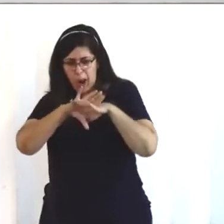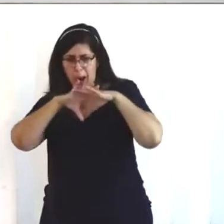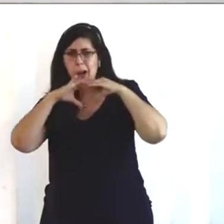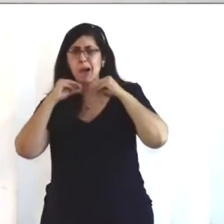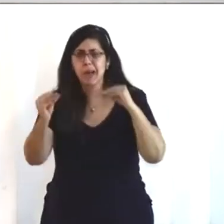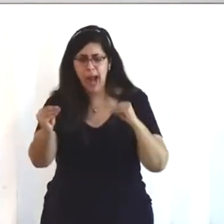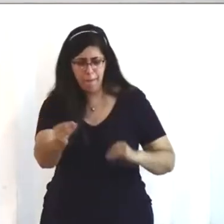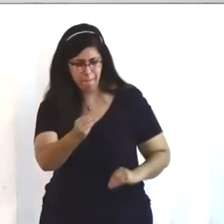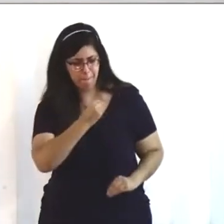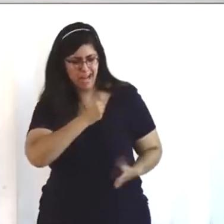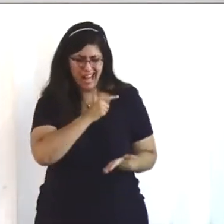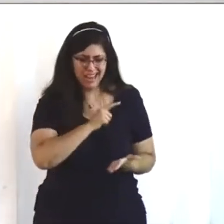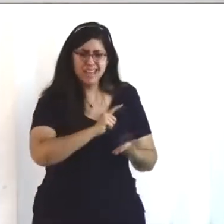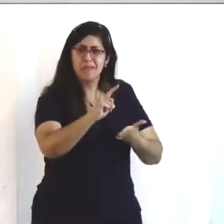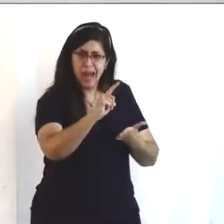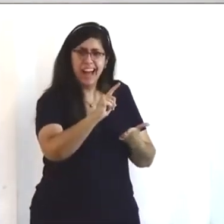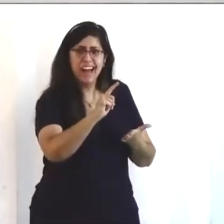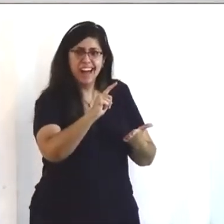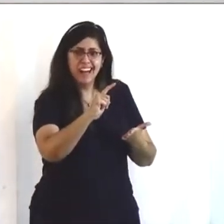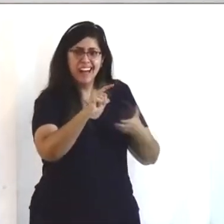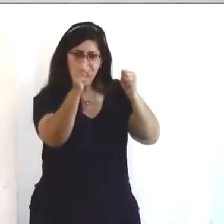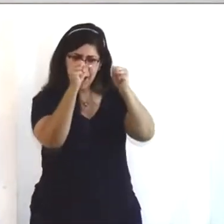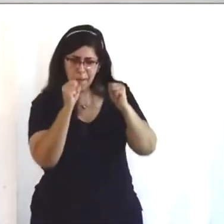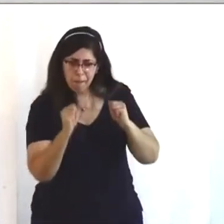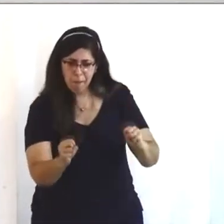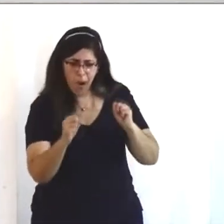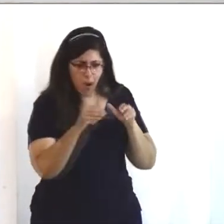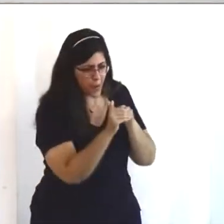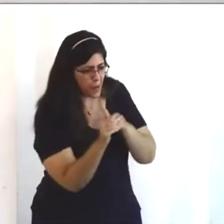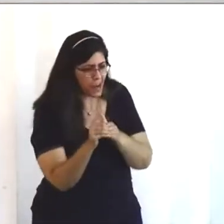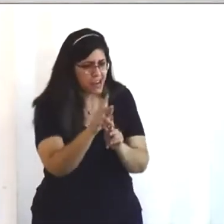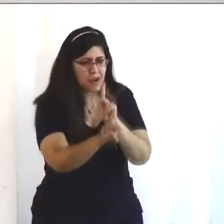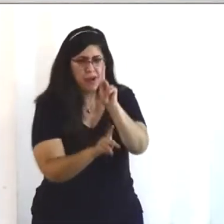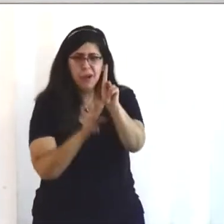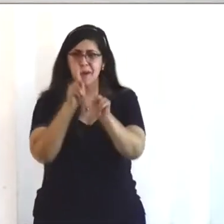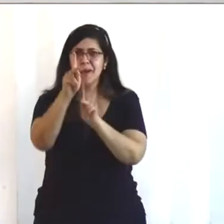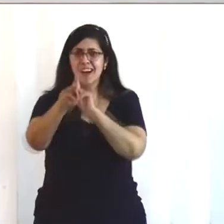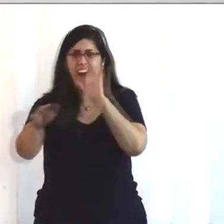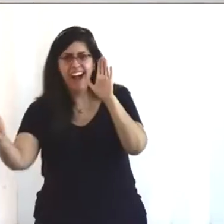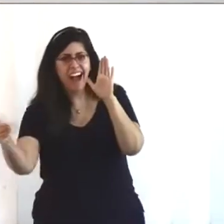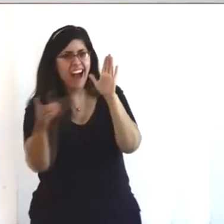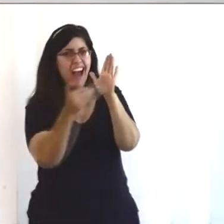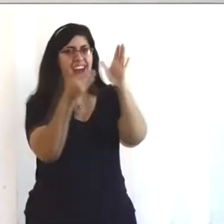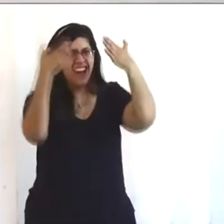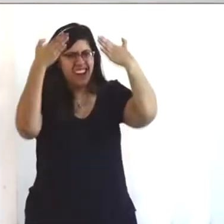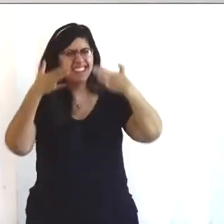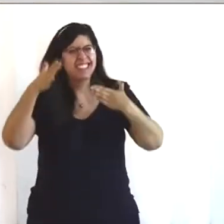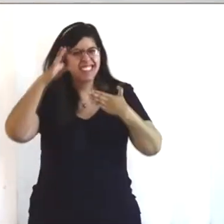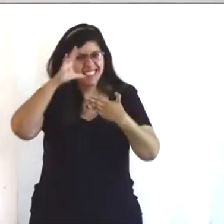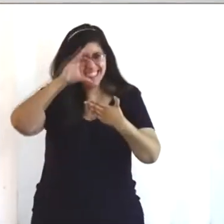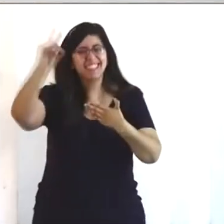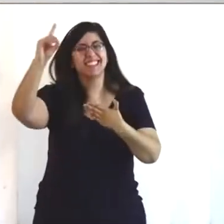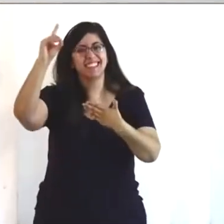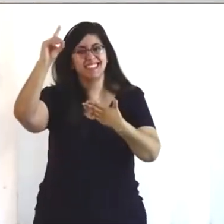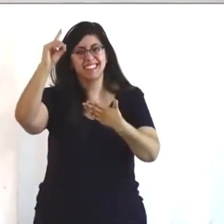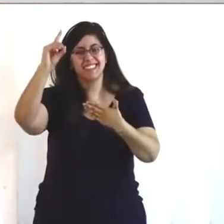conter o pecado, o poder de conduzir um povo para a presença de